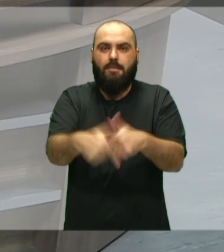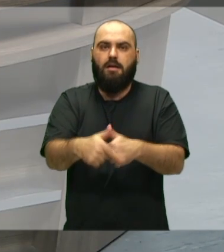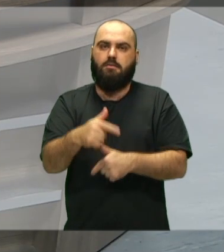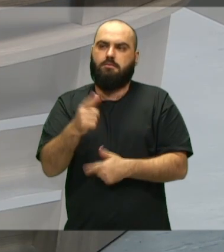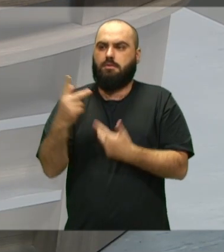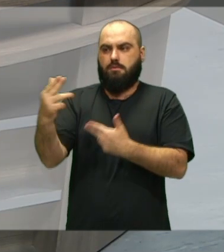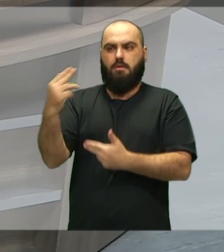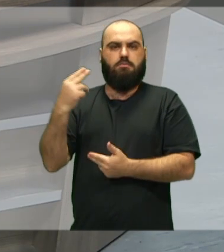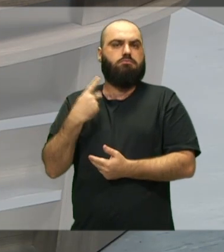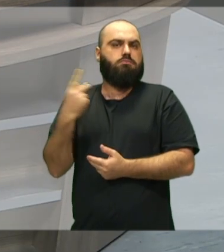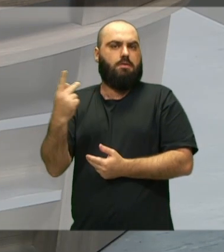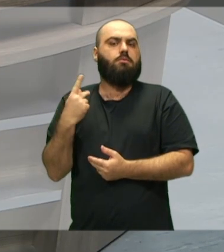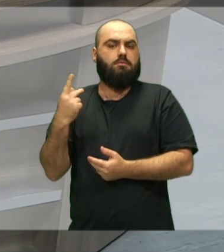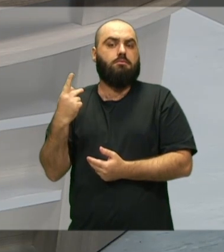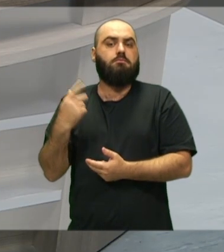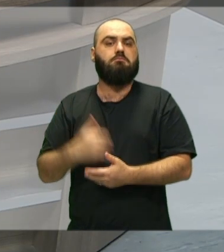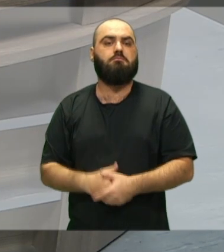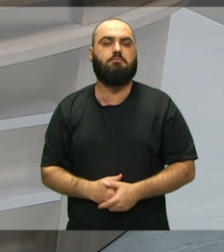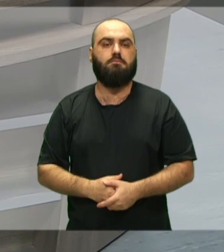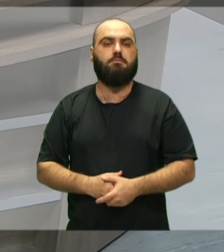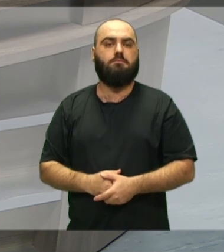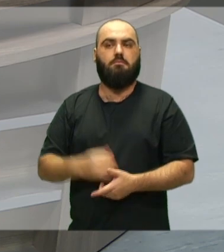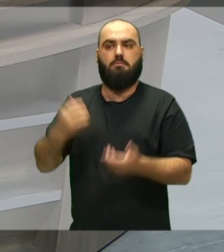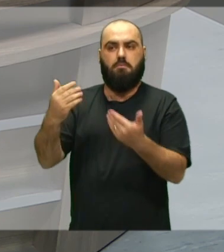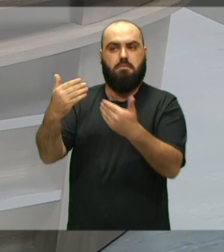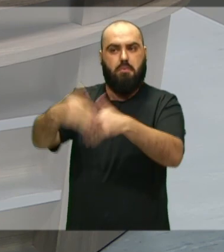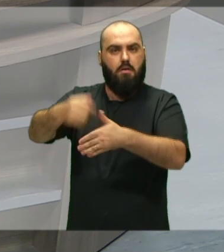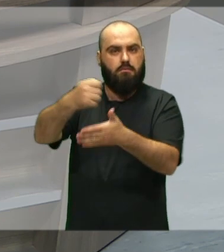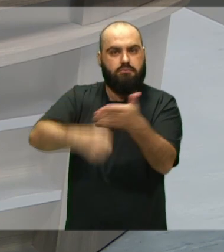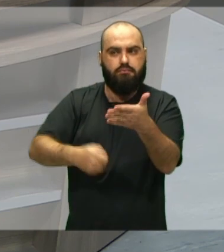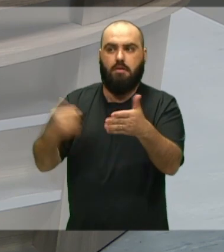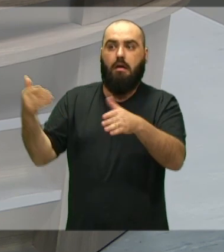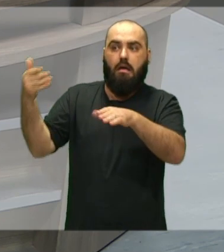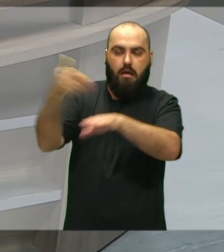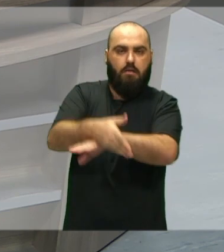aqui, né? Que entramos para o serviço público via concurso público.